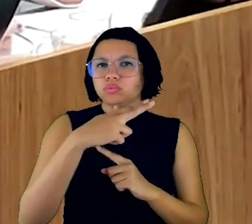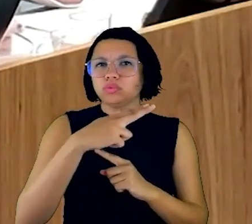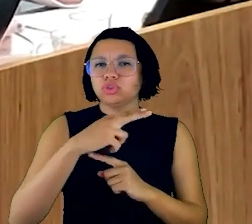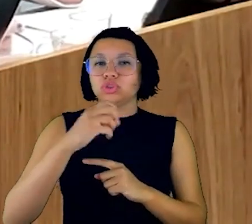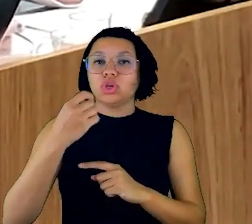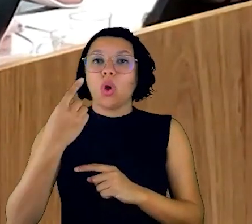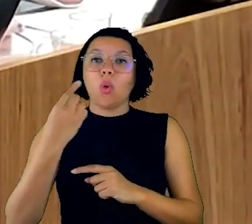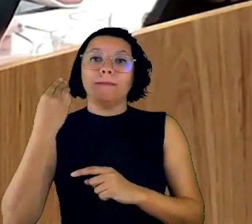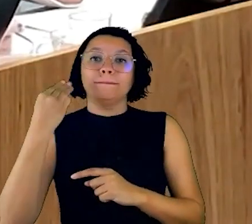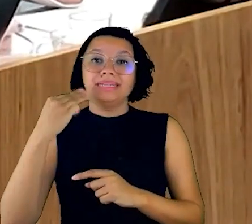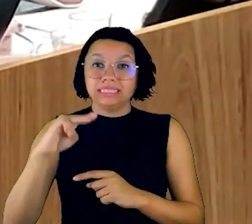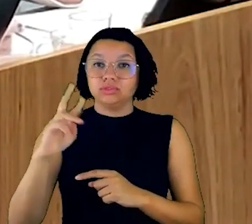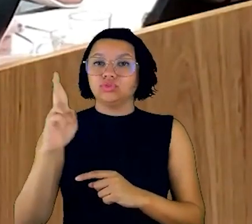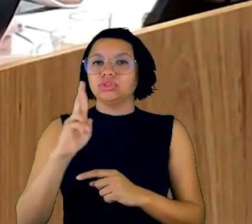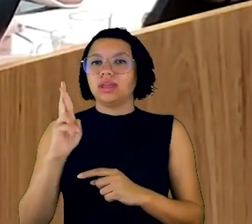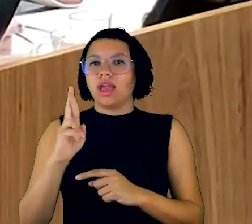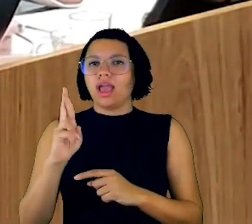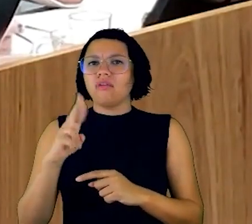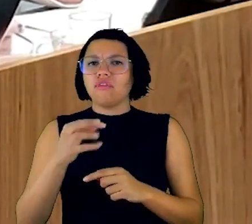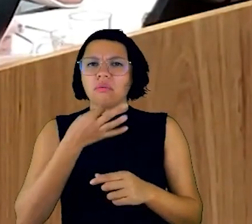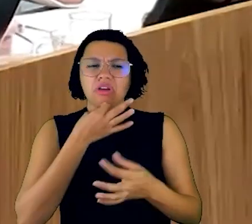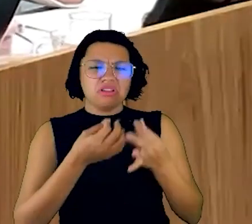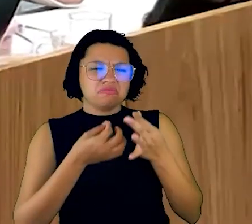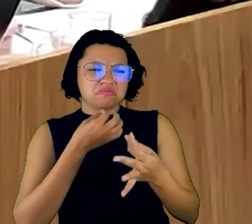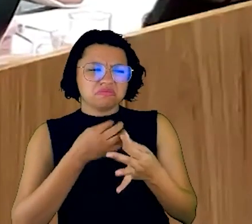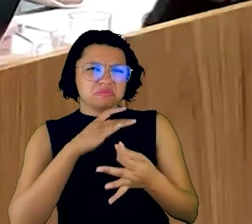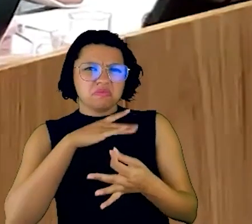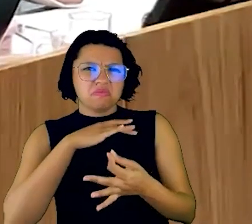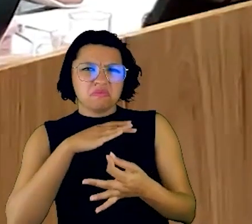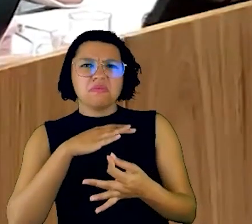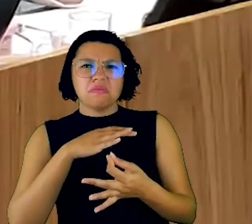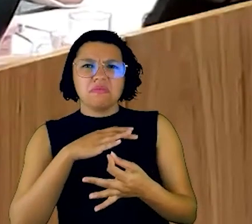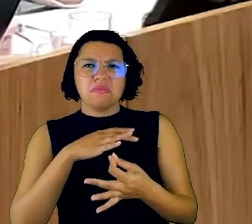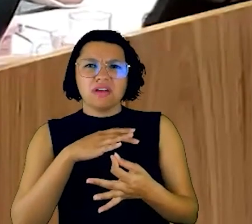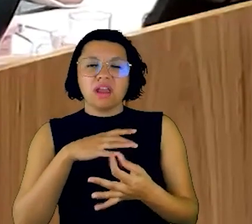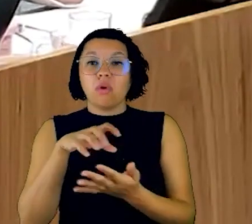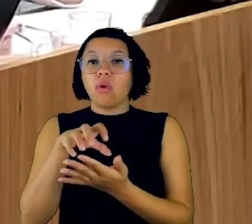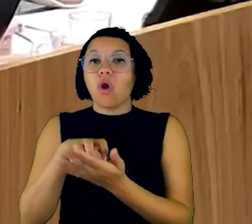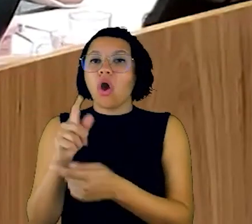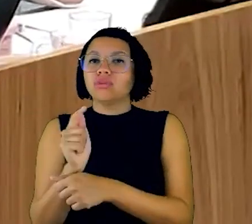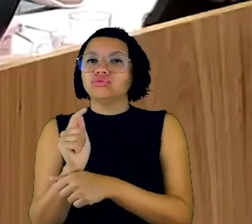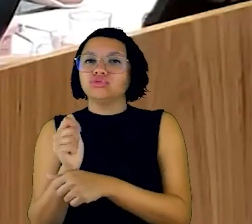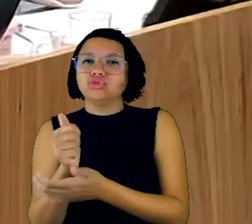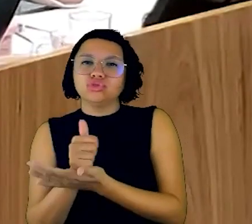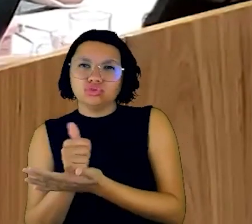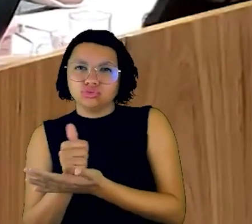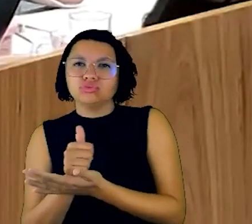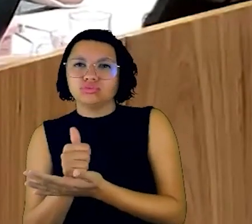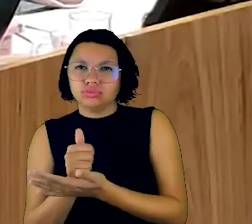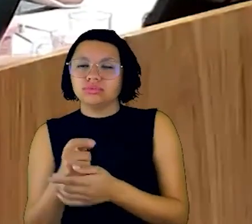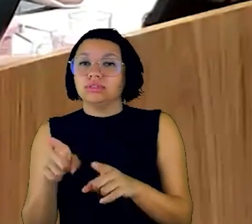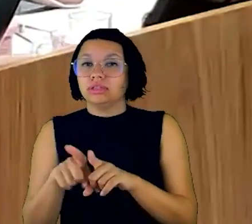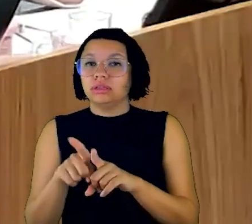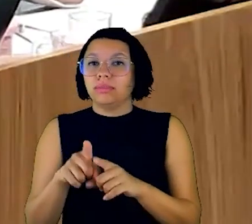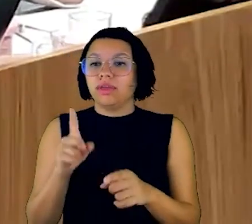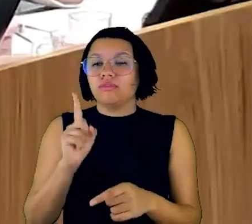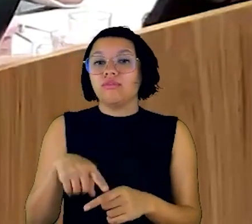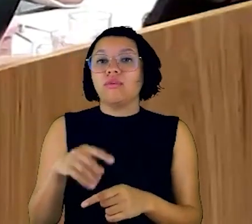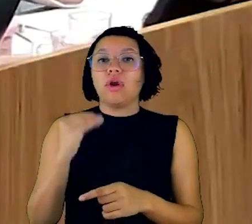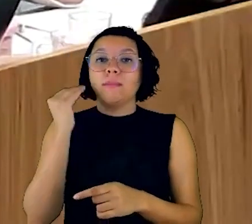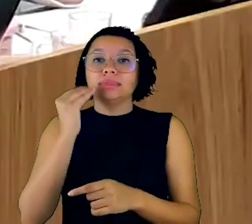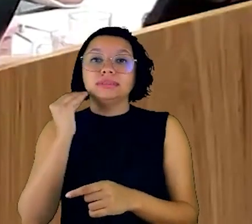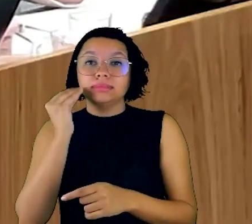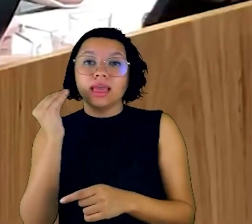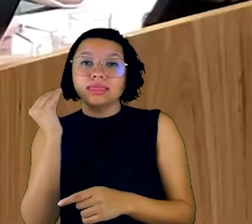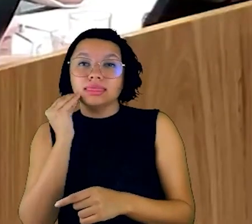foi altamente criticado, inclusive pelos órgãos de controle. Foi submetida a teste pelo